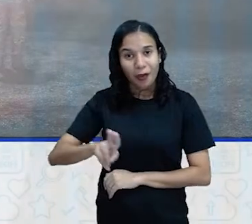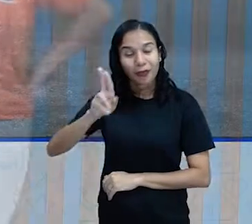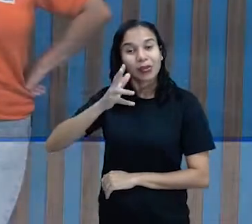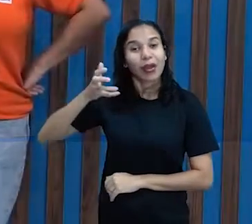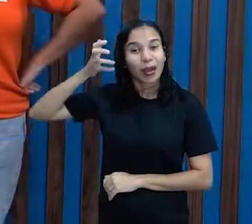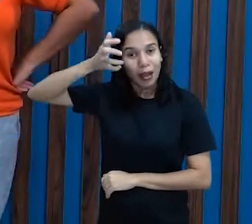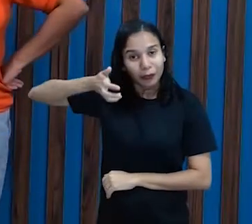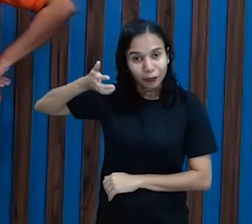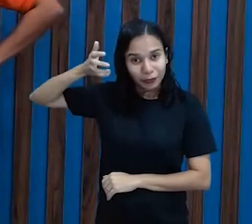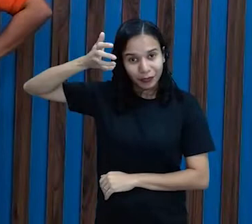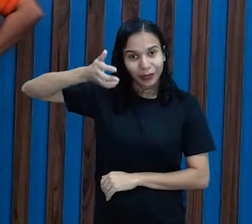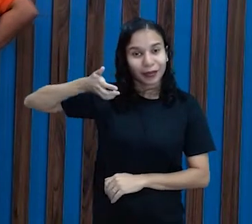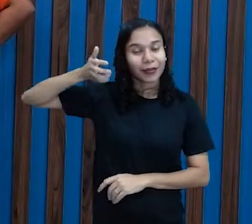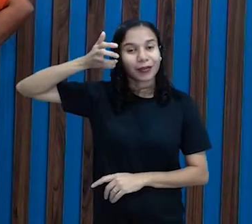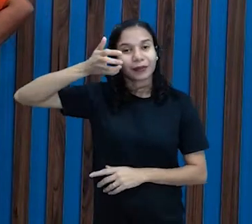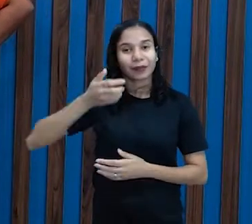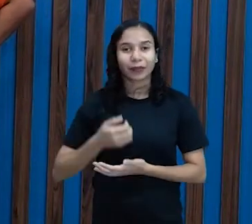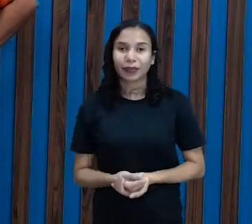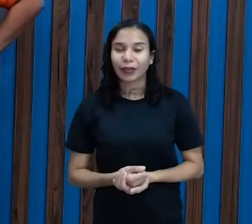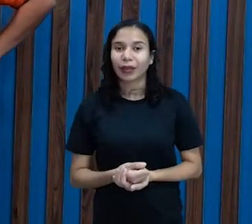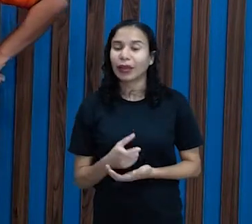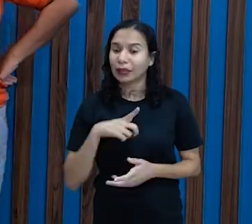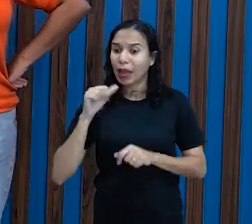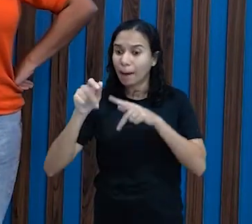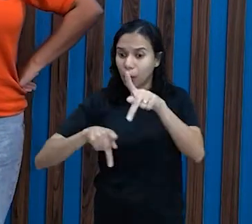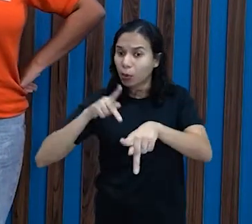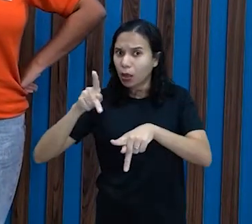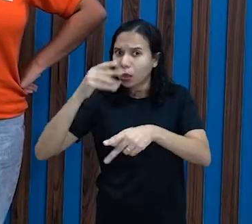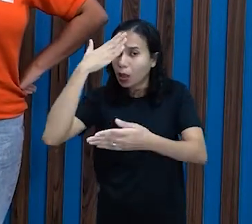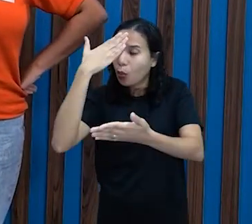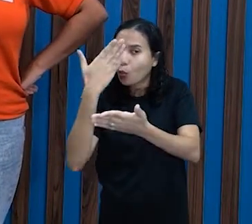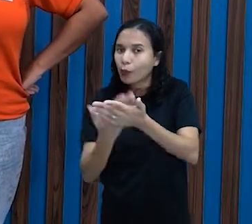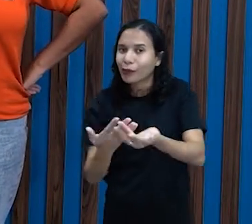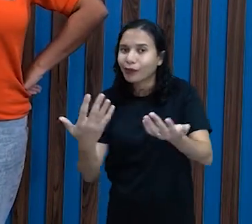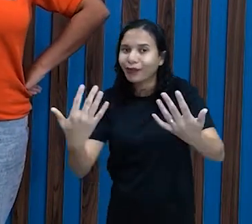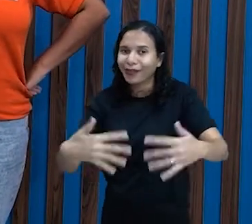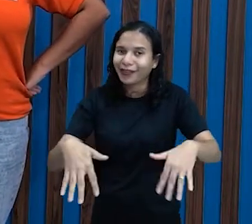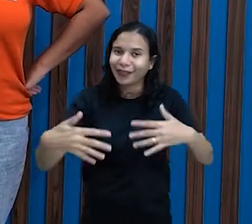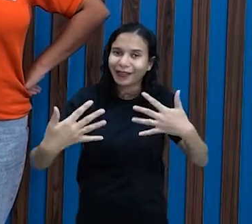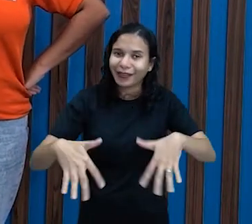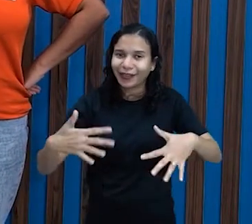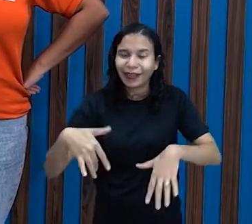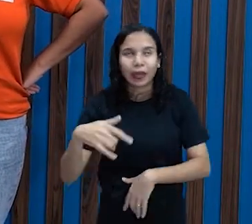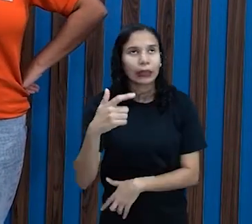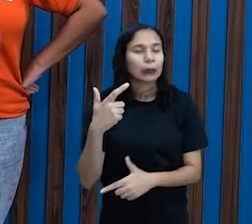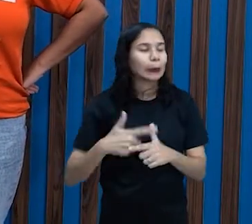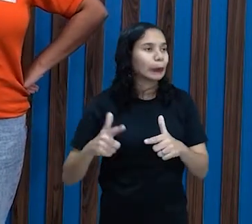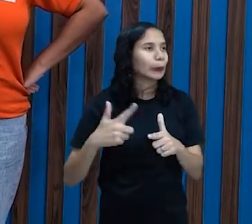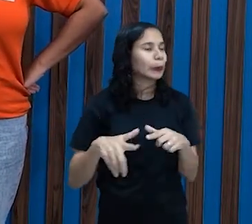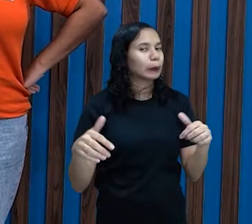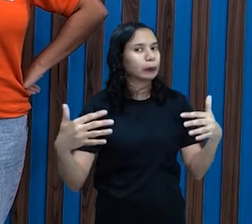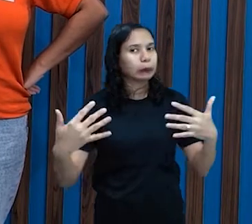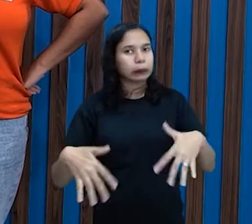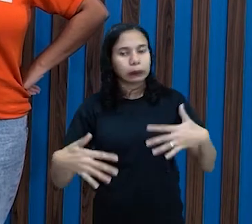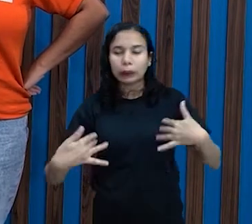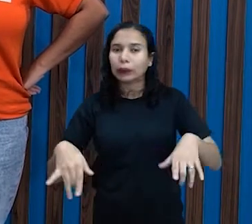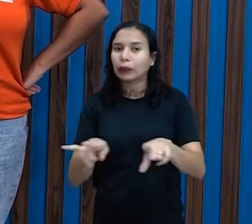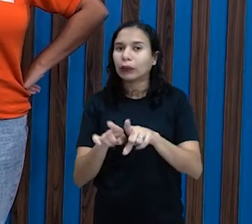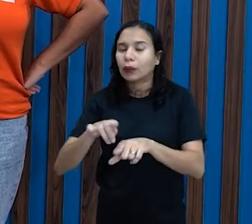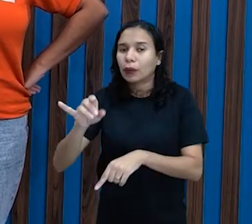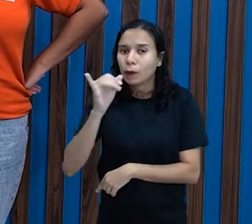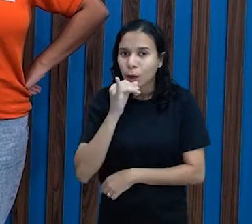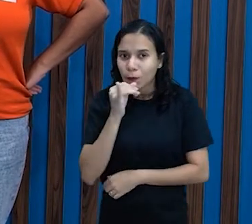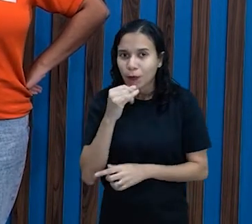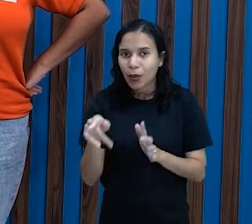pelas estações de rádio, a população acreditou. E isso causou um caos. E esse aqui é um outro exemplo de